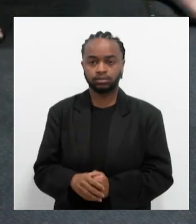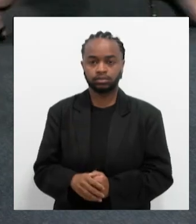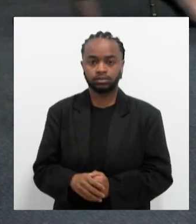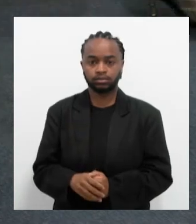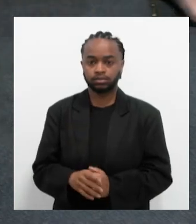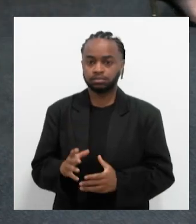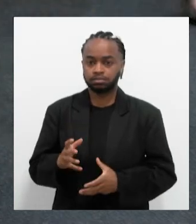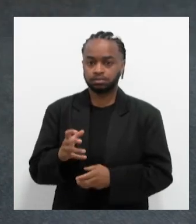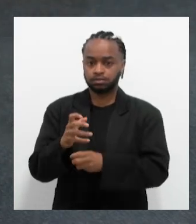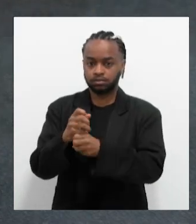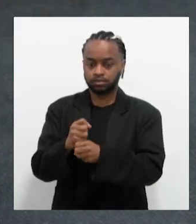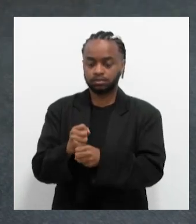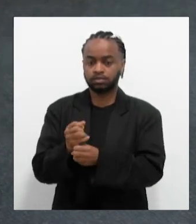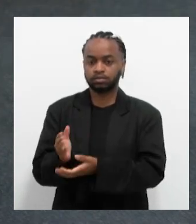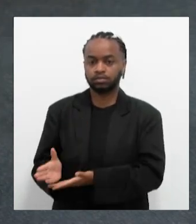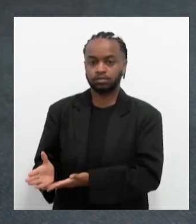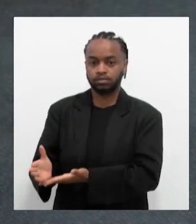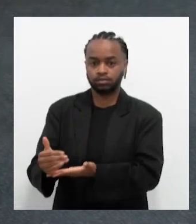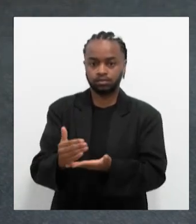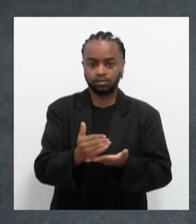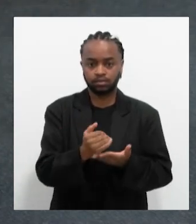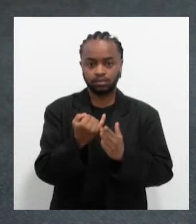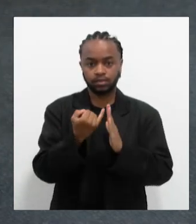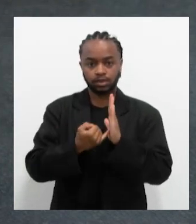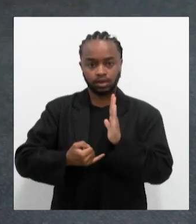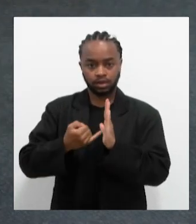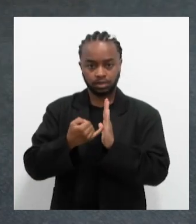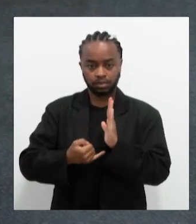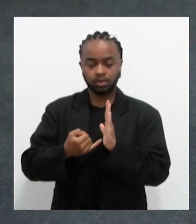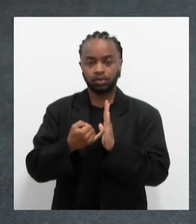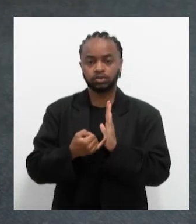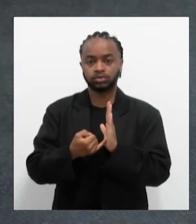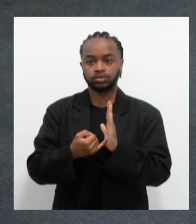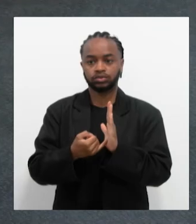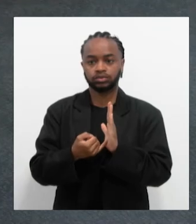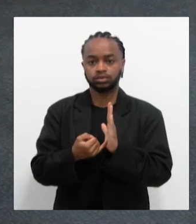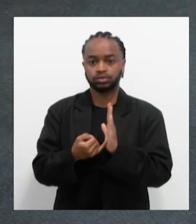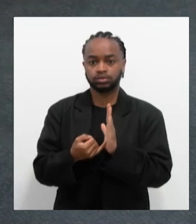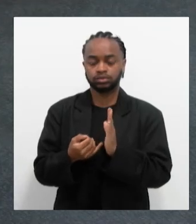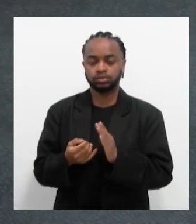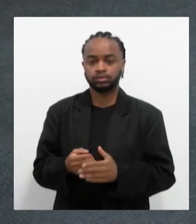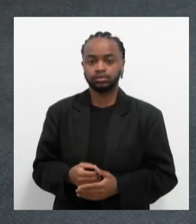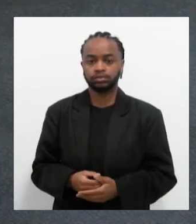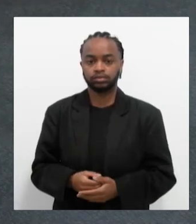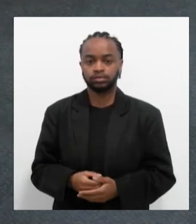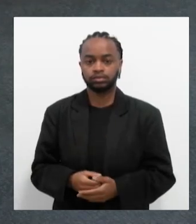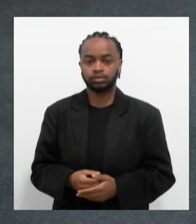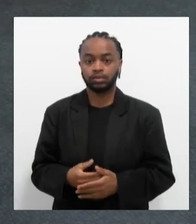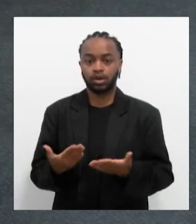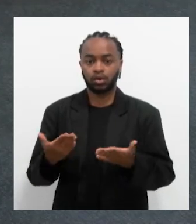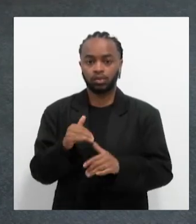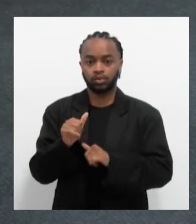total da arrecadação de impostos, da arrecadação líquida de impostos, para